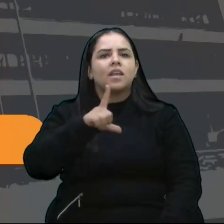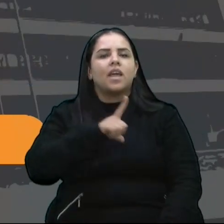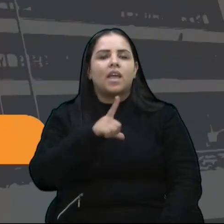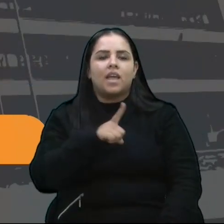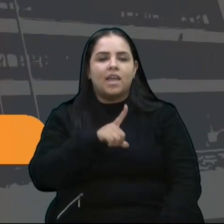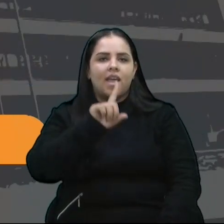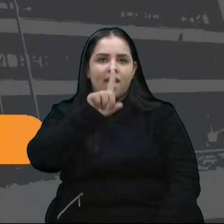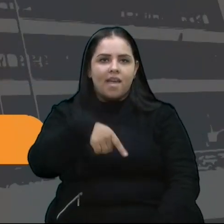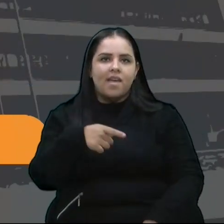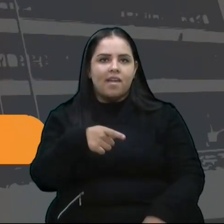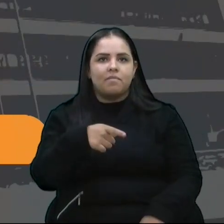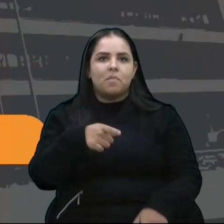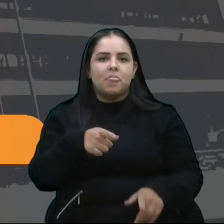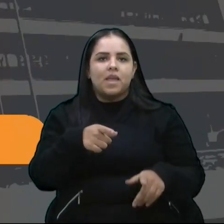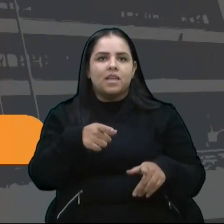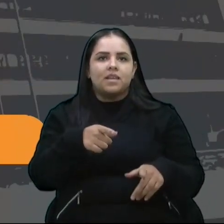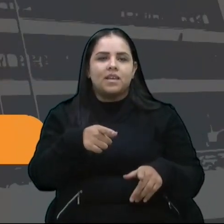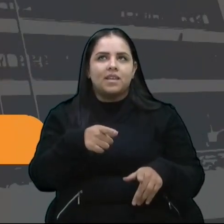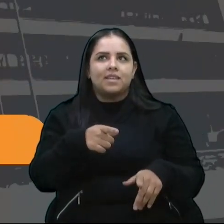assim,